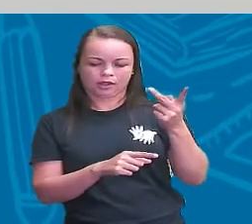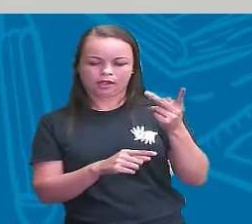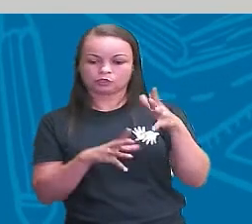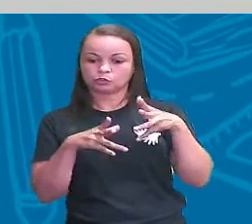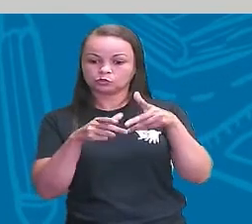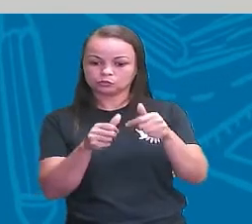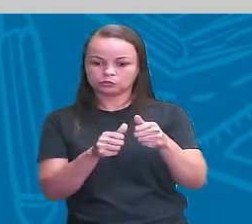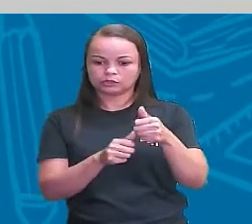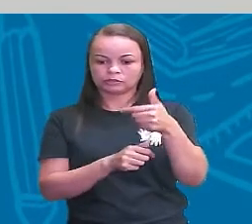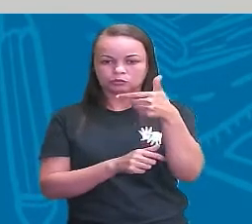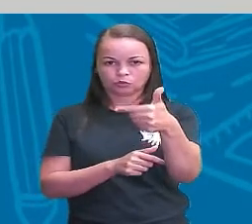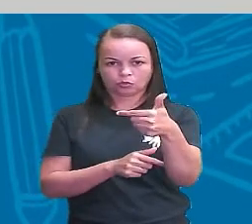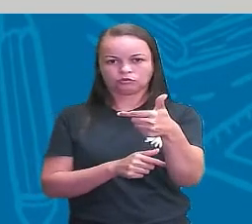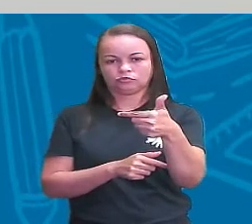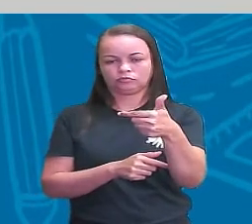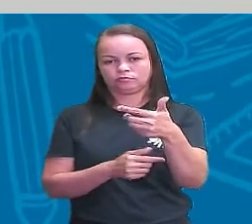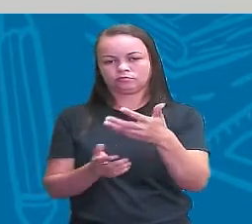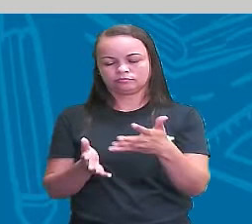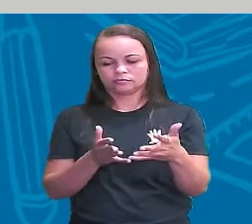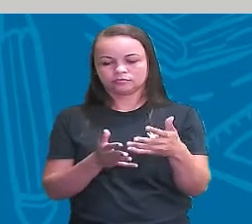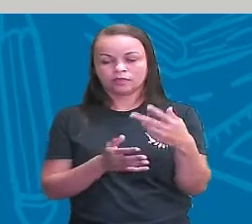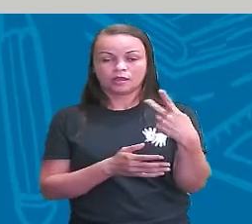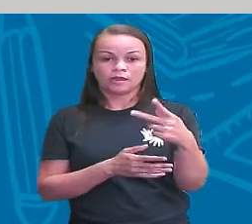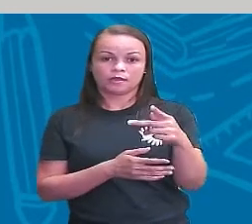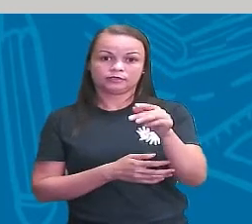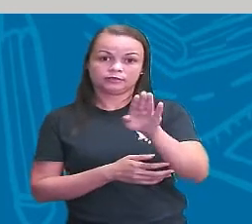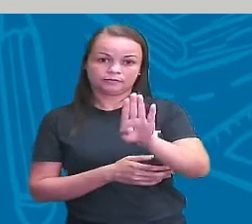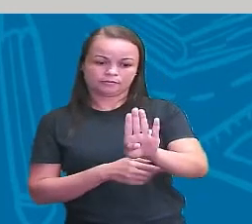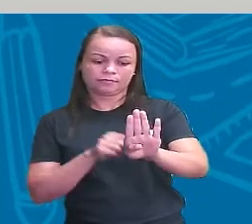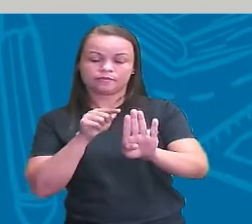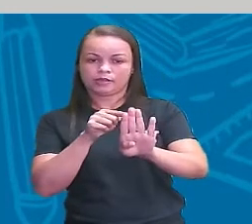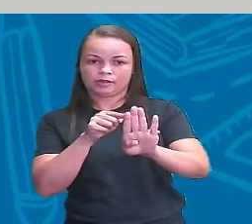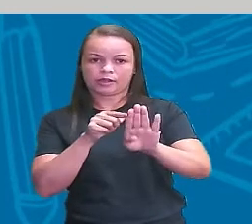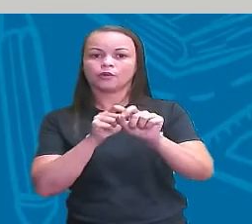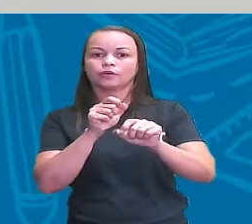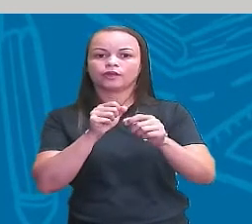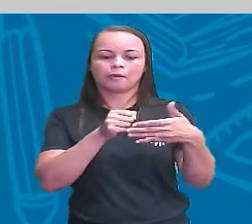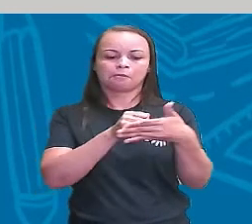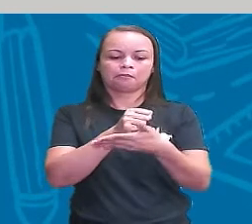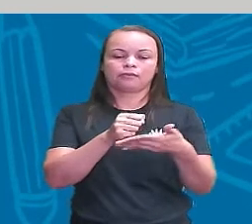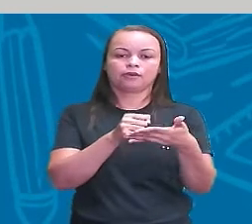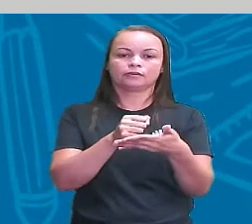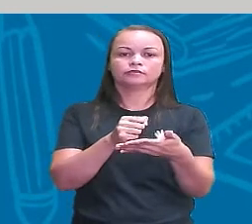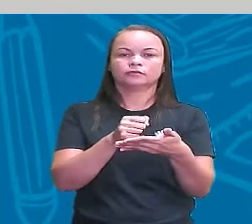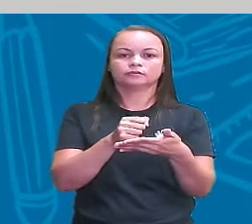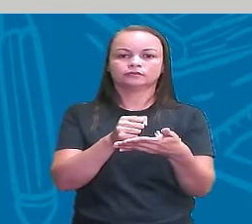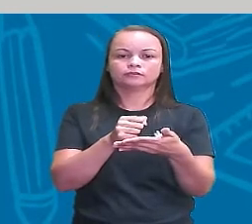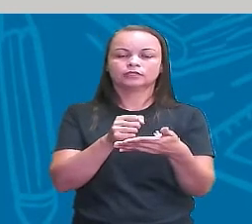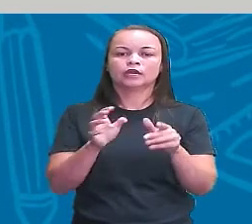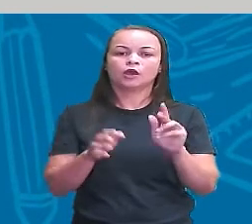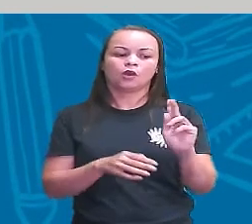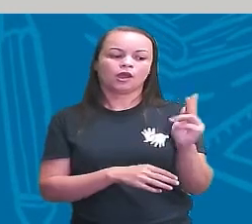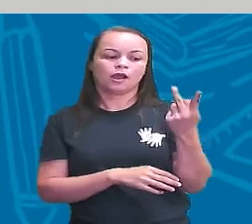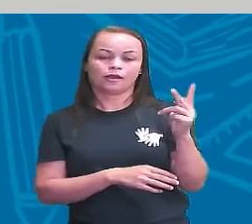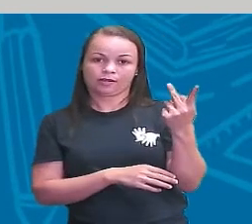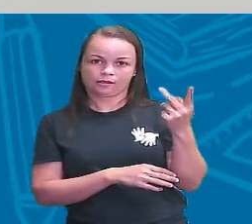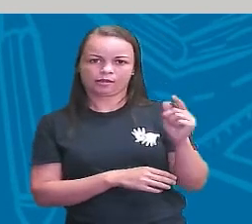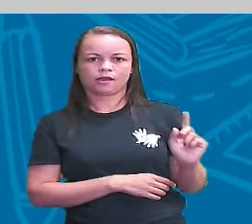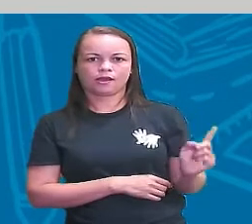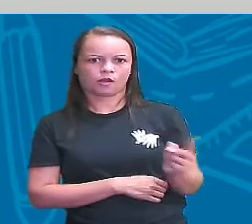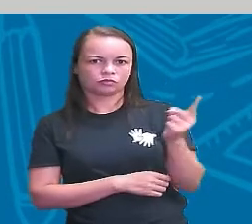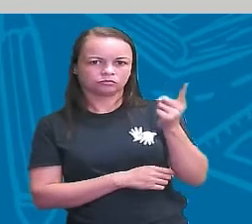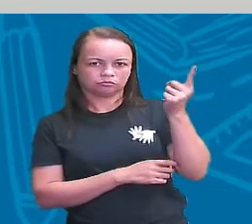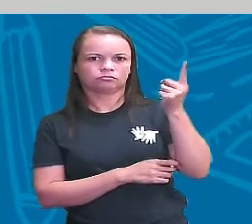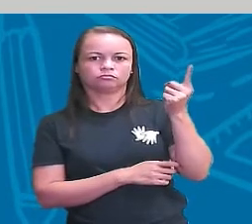me representando o quê? Esse B me representa a base, tá? Esse H, a